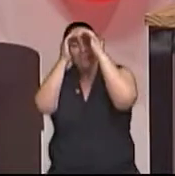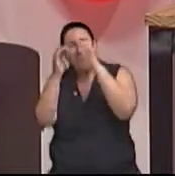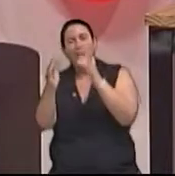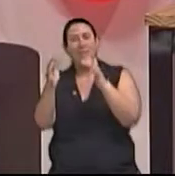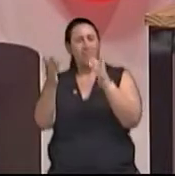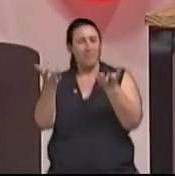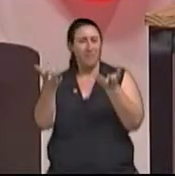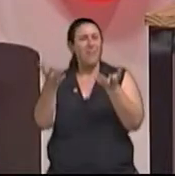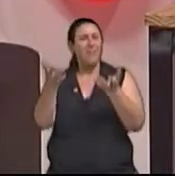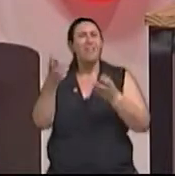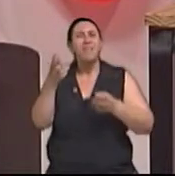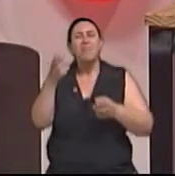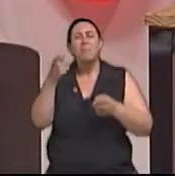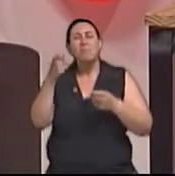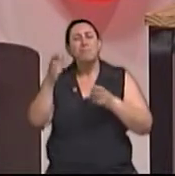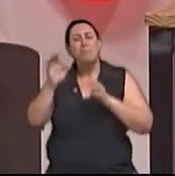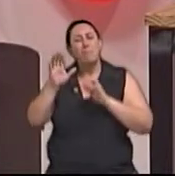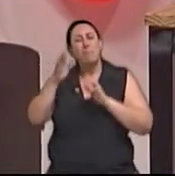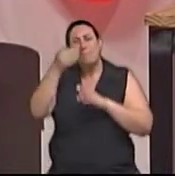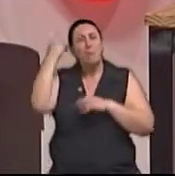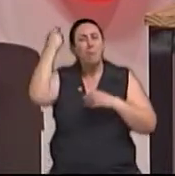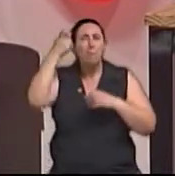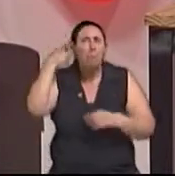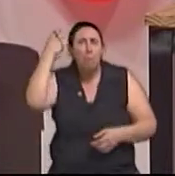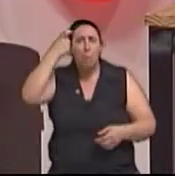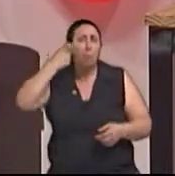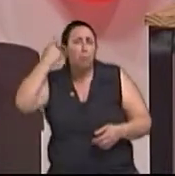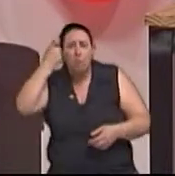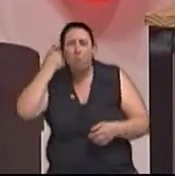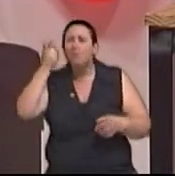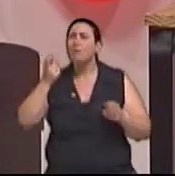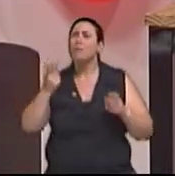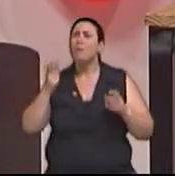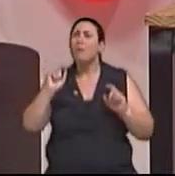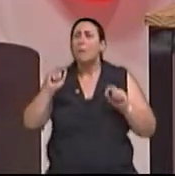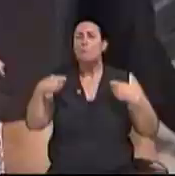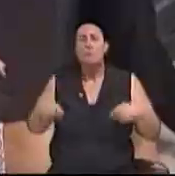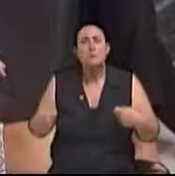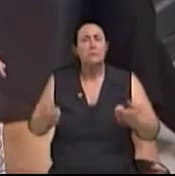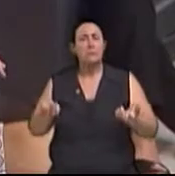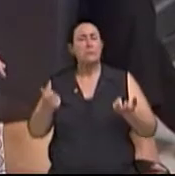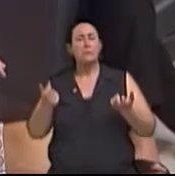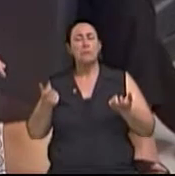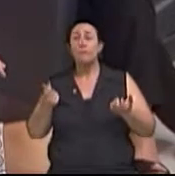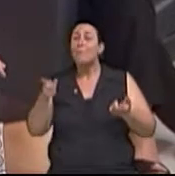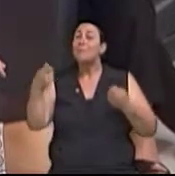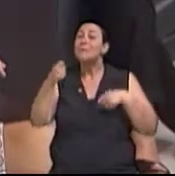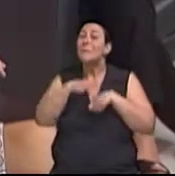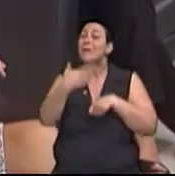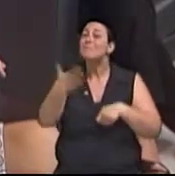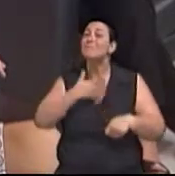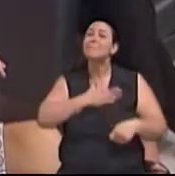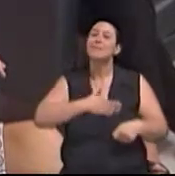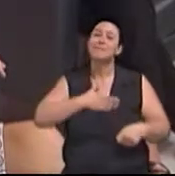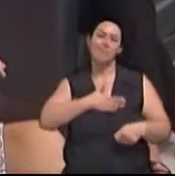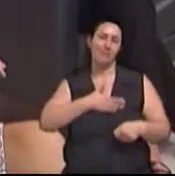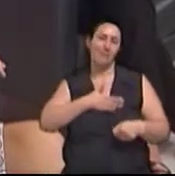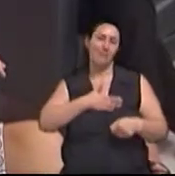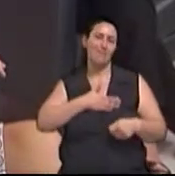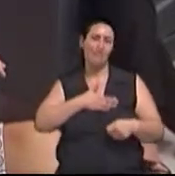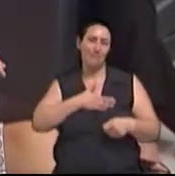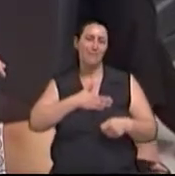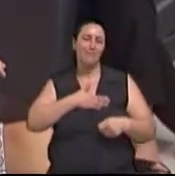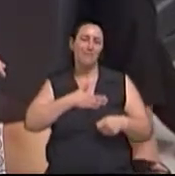ficar menos preocupada com que precisam com que necessitam mais pelo prazer da companhia